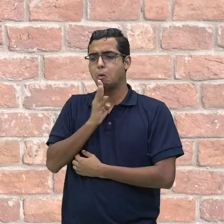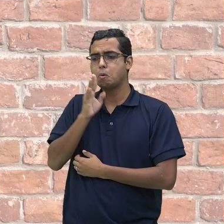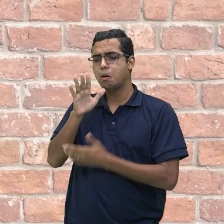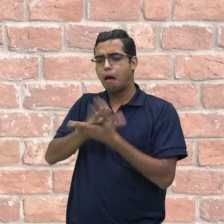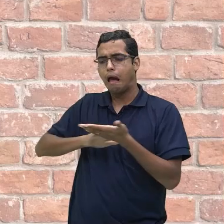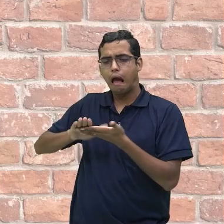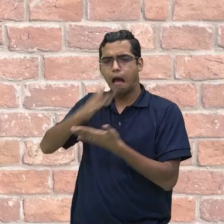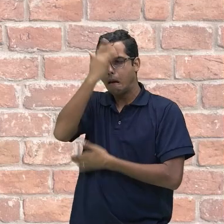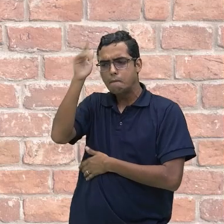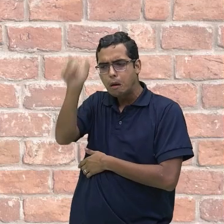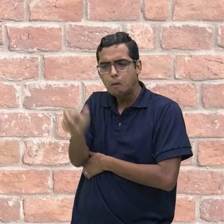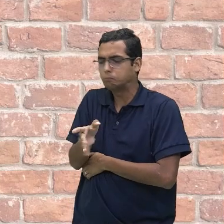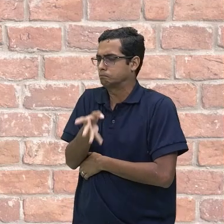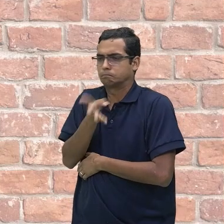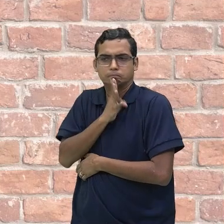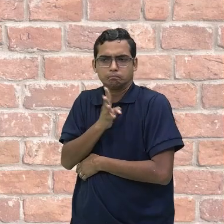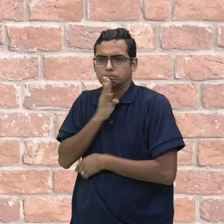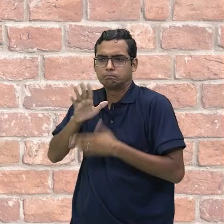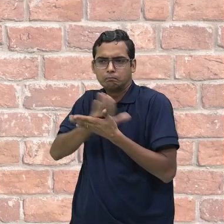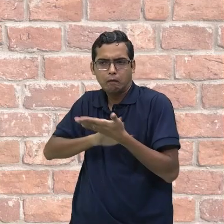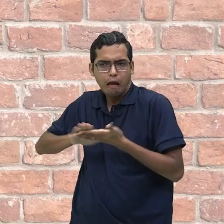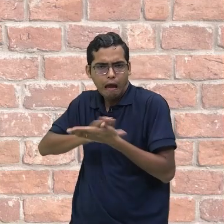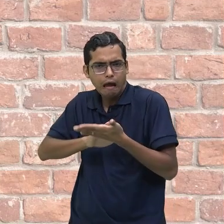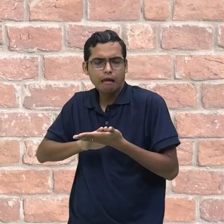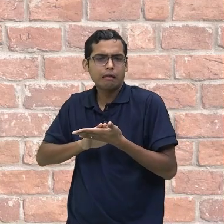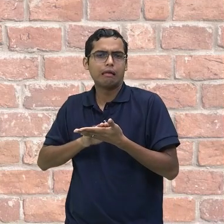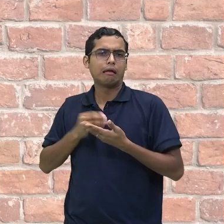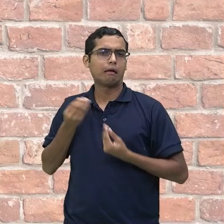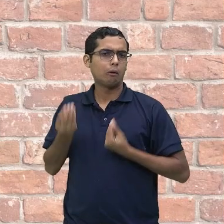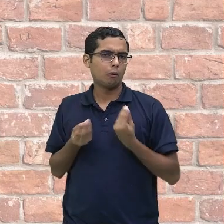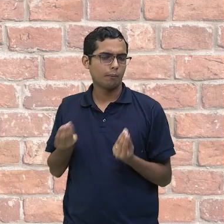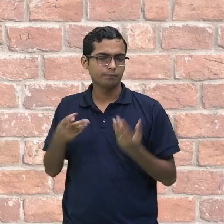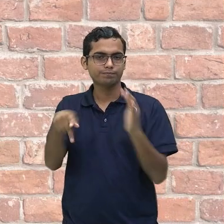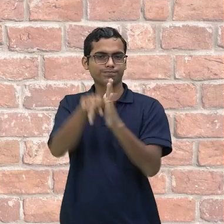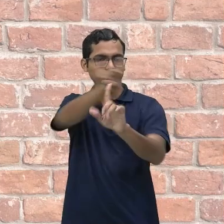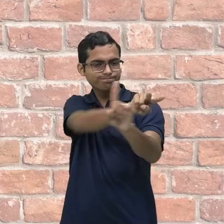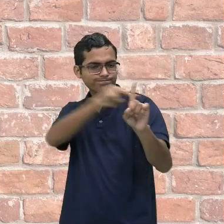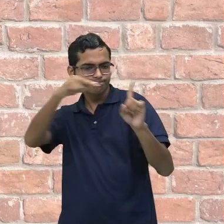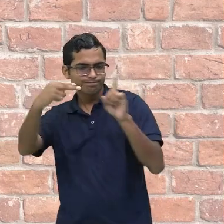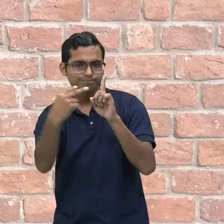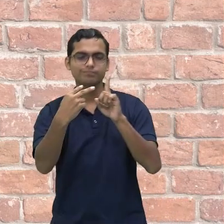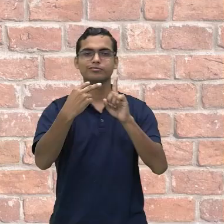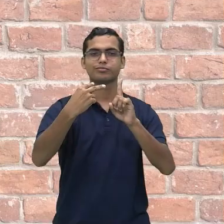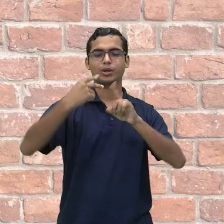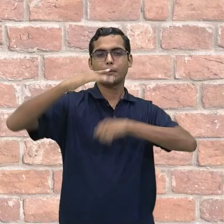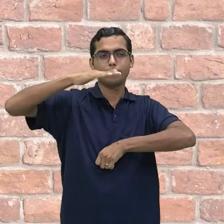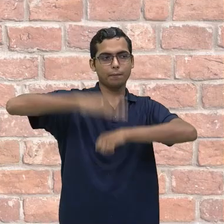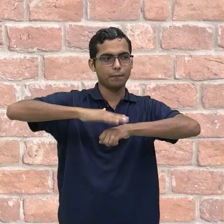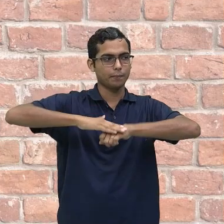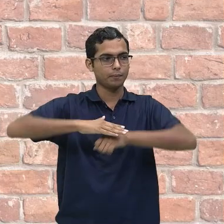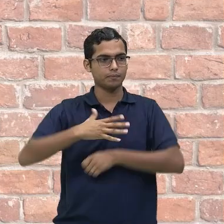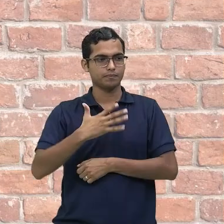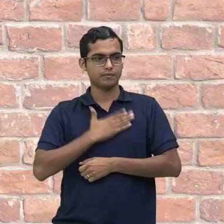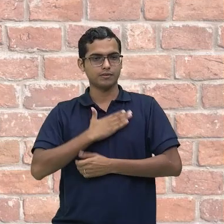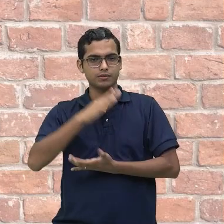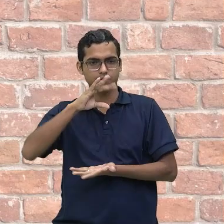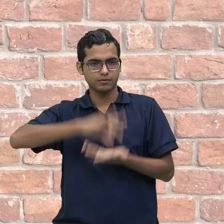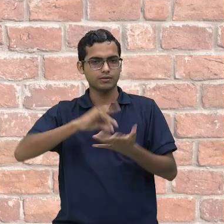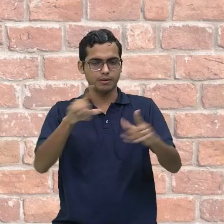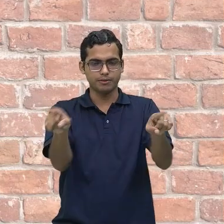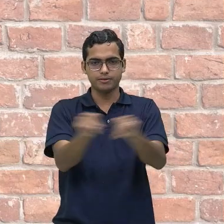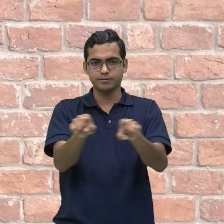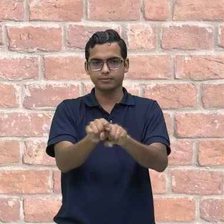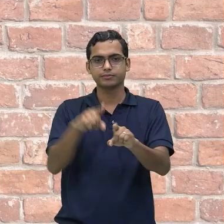da reflexão. Eu apenas trago ali um olhar baseado nesse estereótipo que a sociedade